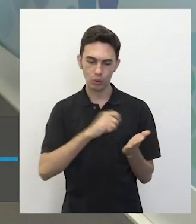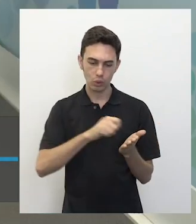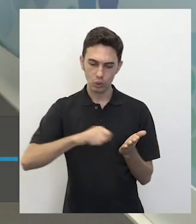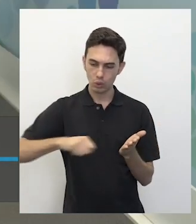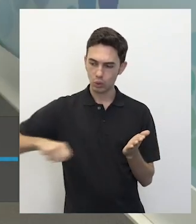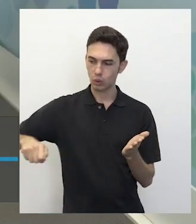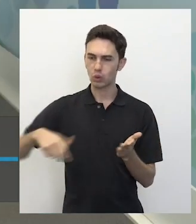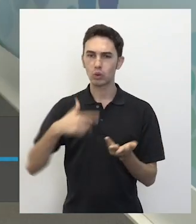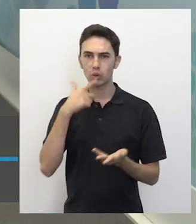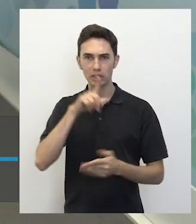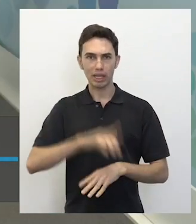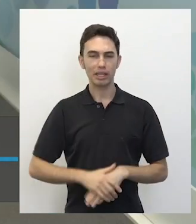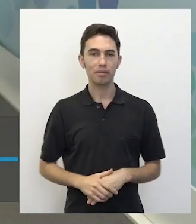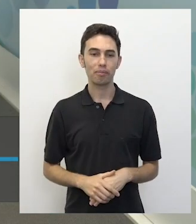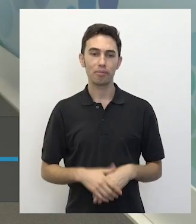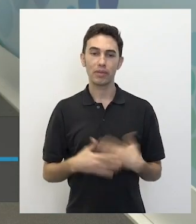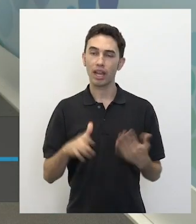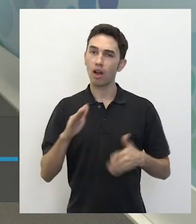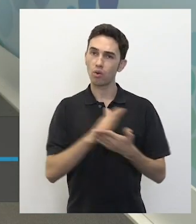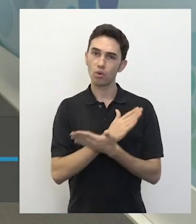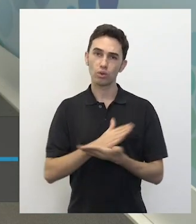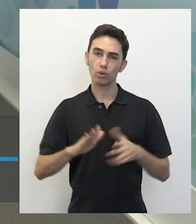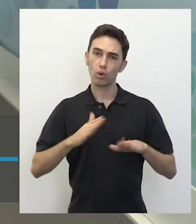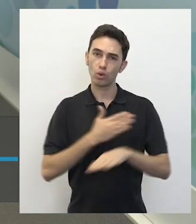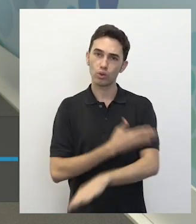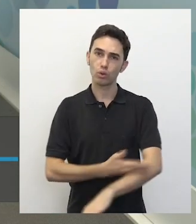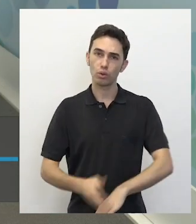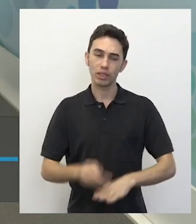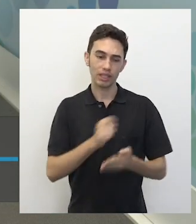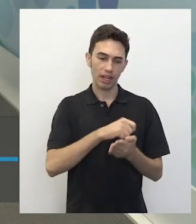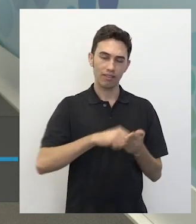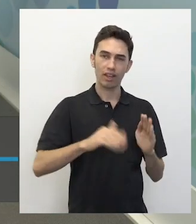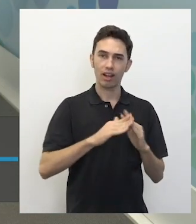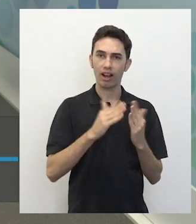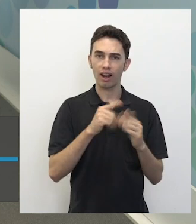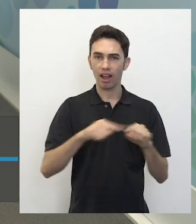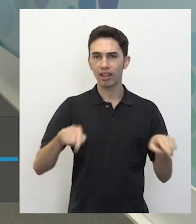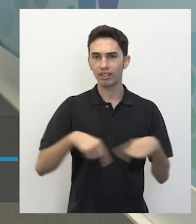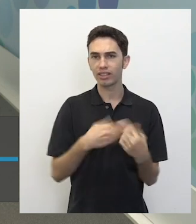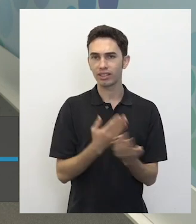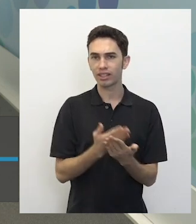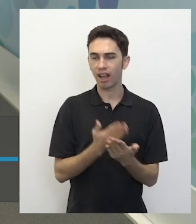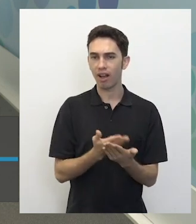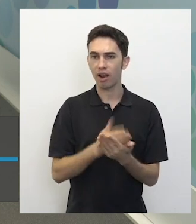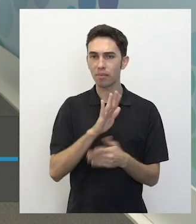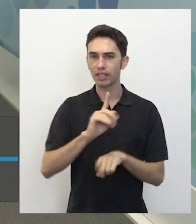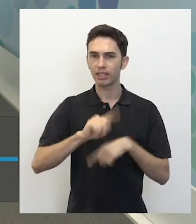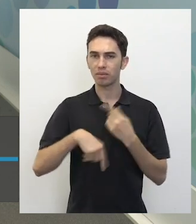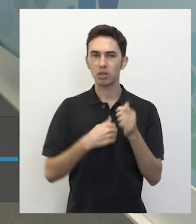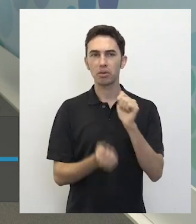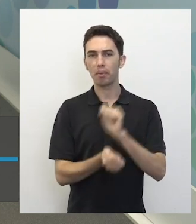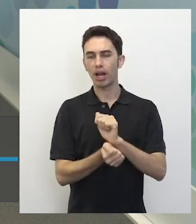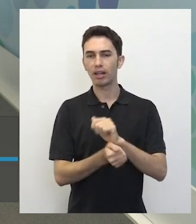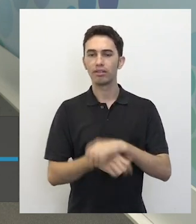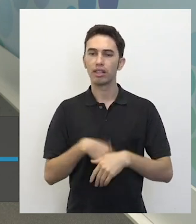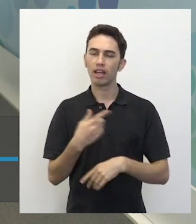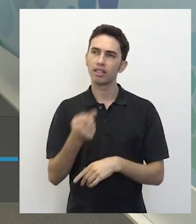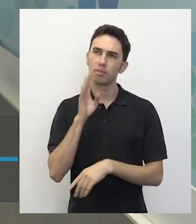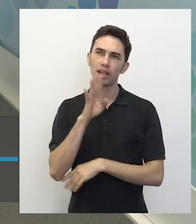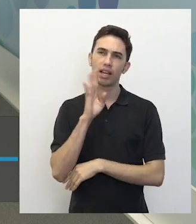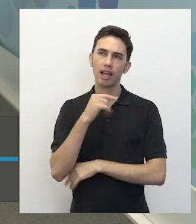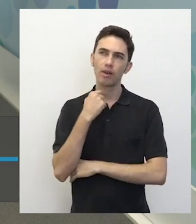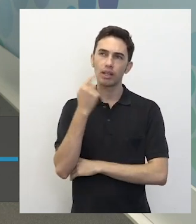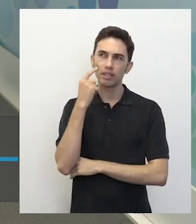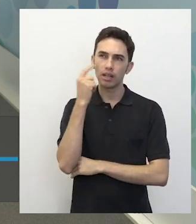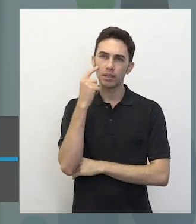falam que escrevem, às vezes, nas aulas, mas depois param de escrever, né? Então, vamos praticar. Uma coisa que é bacana, agora estava pensando, de fazer coisa